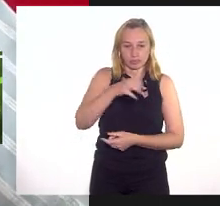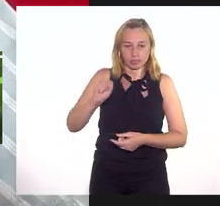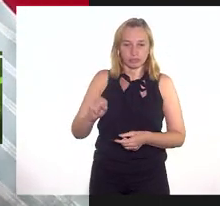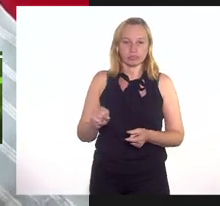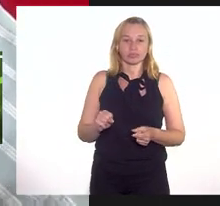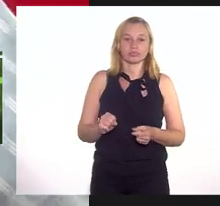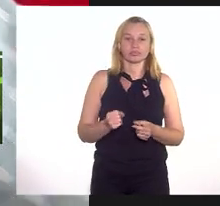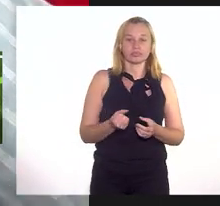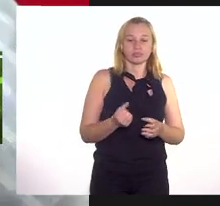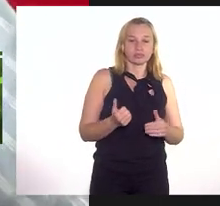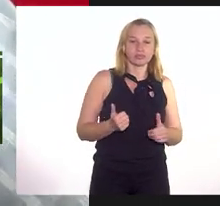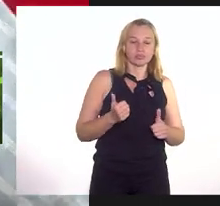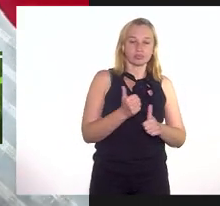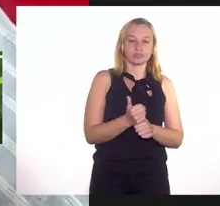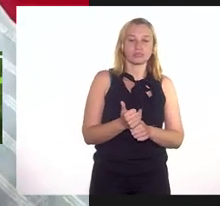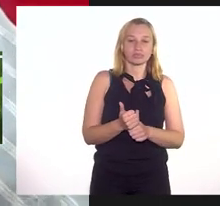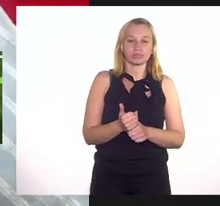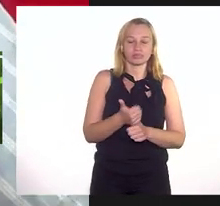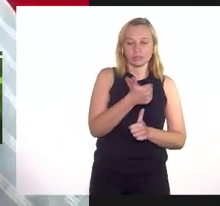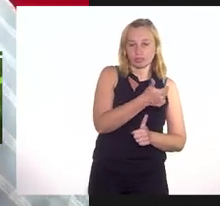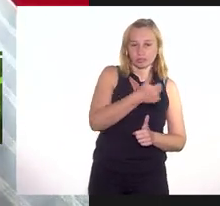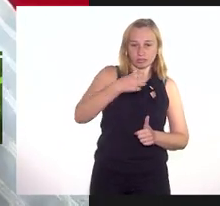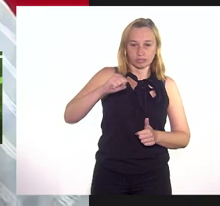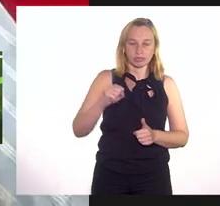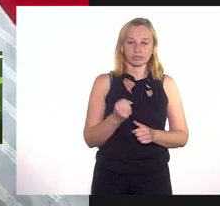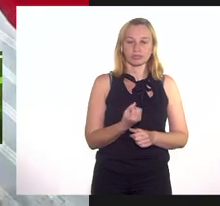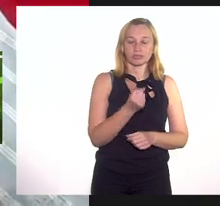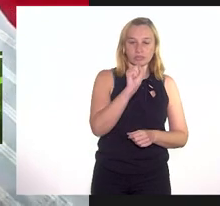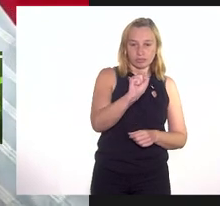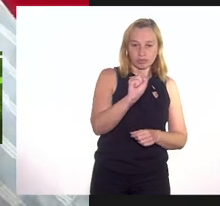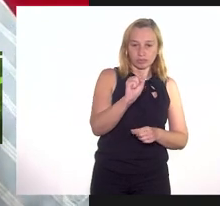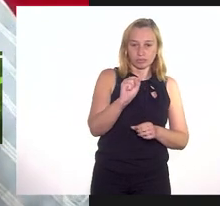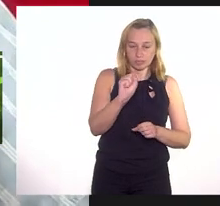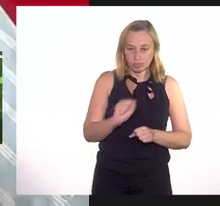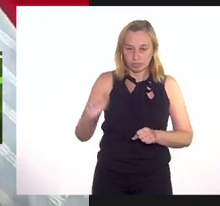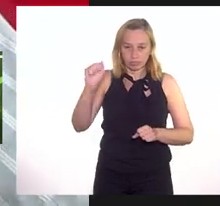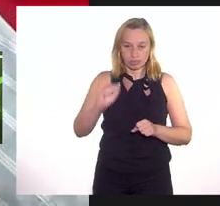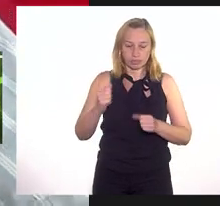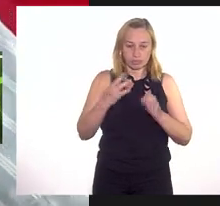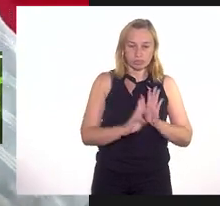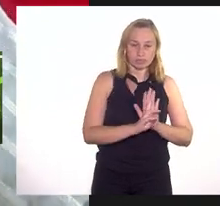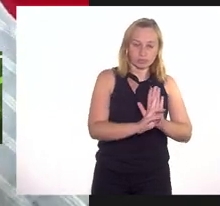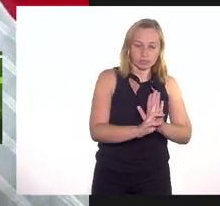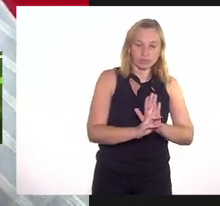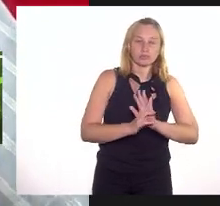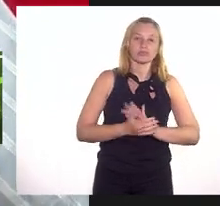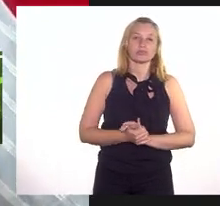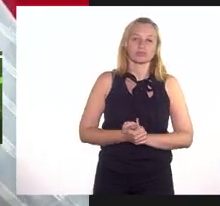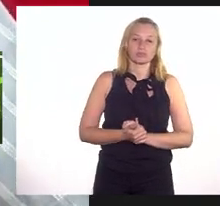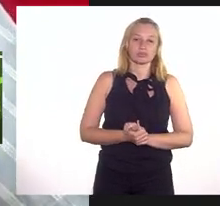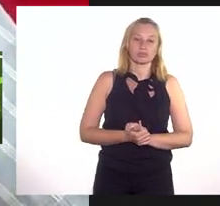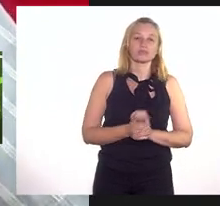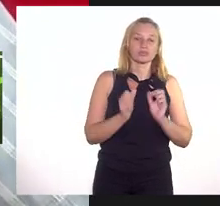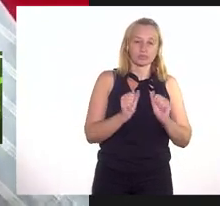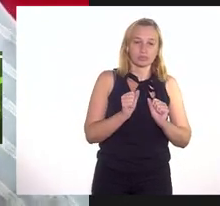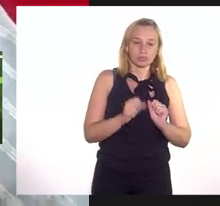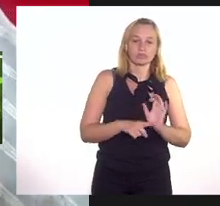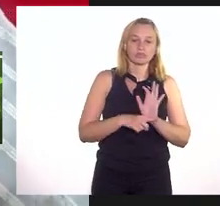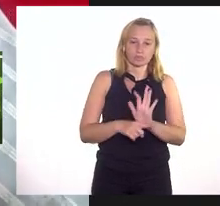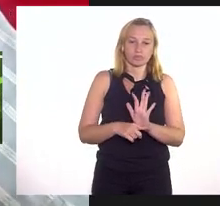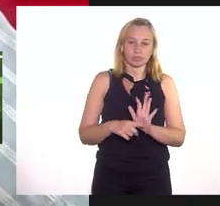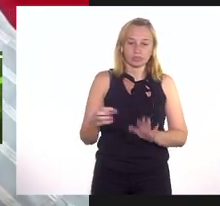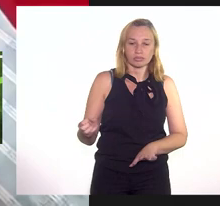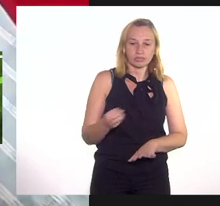tomou posse em agosto de 2018. Tem 8 associações lá representadas, 8 pessoas do governo, e pode assessorar muito essa